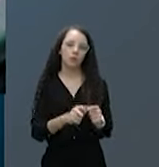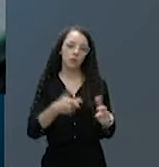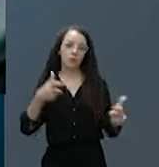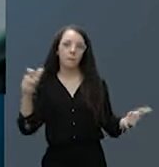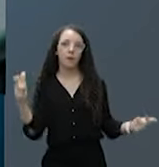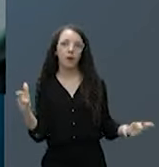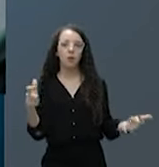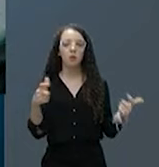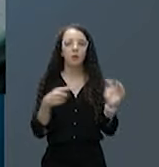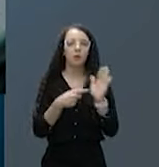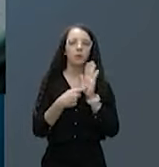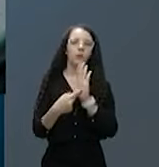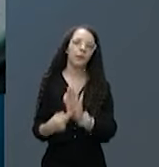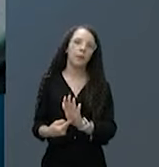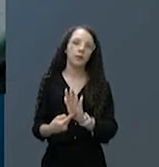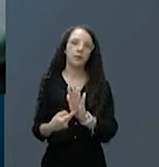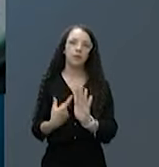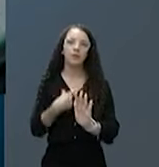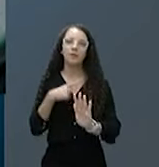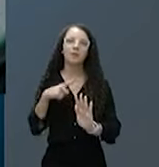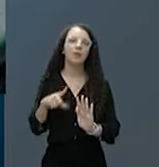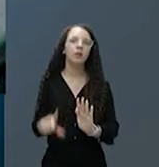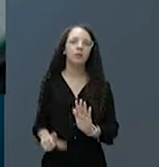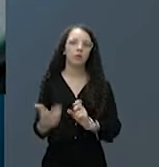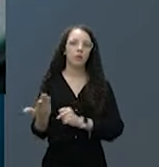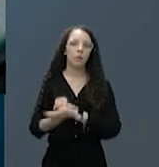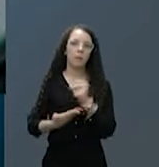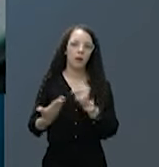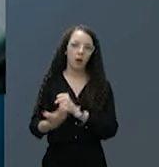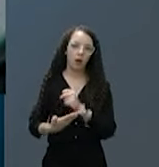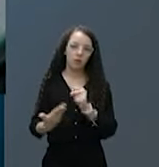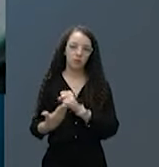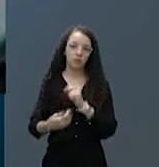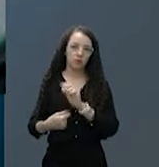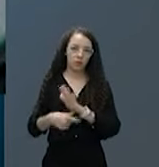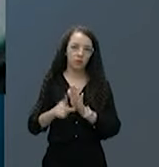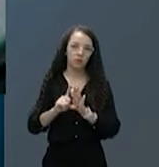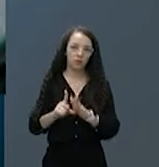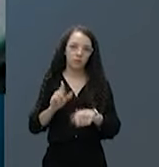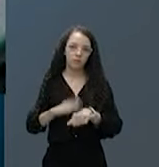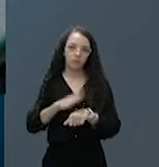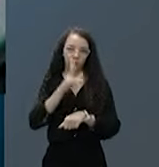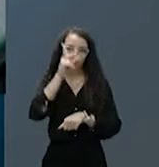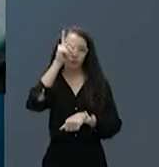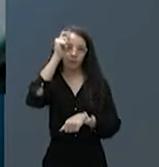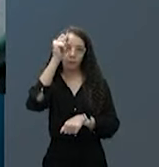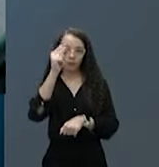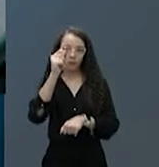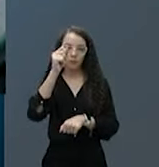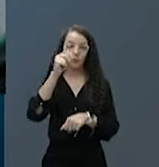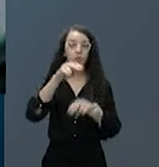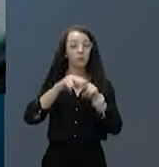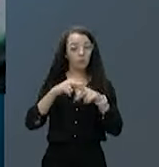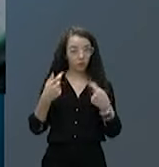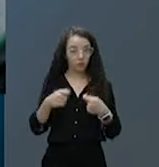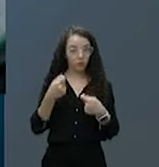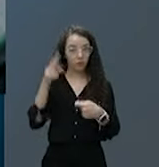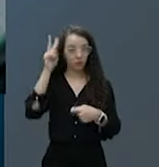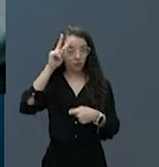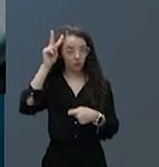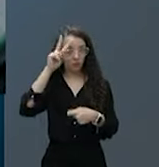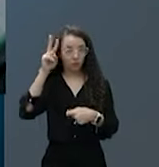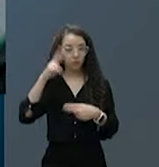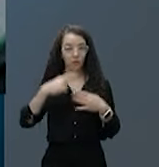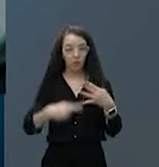decisão, inexistindo fundamento predominante. Vale rememorar que o recurso extraordinário que originou o